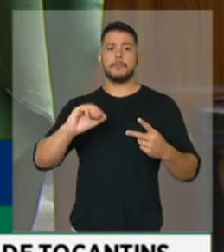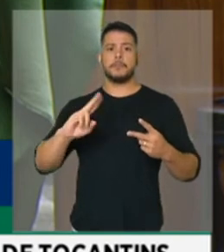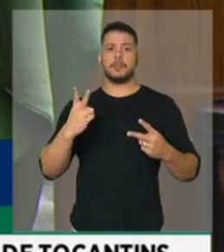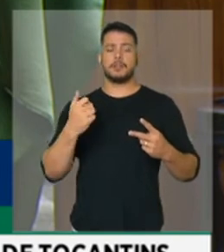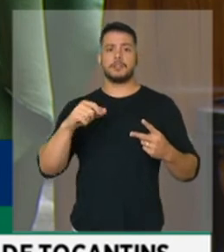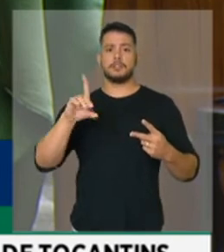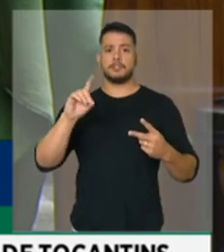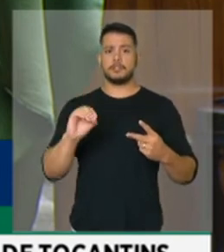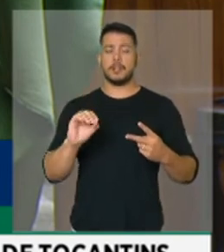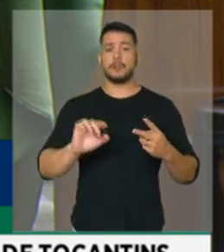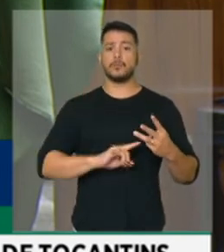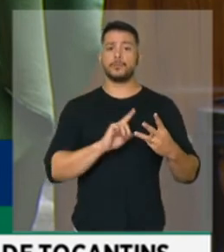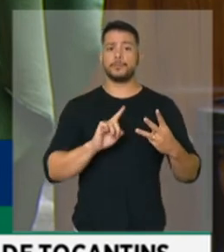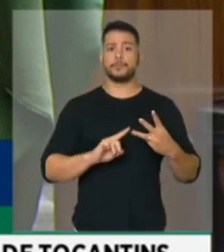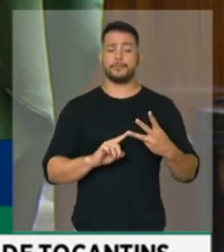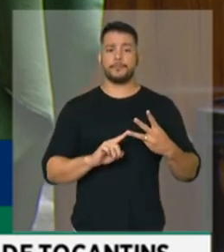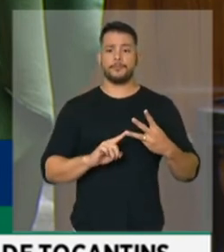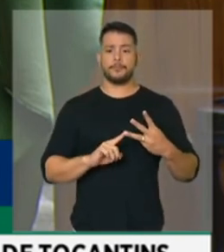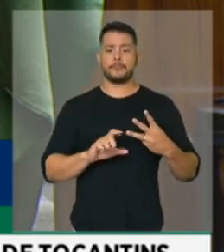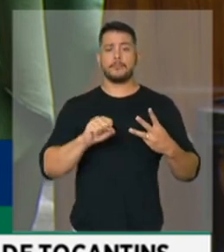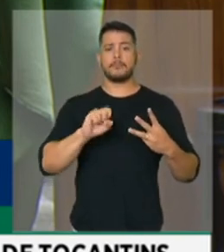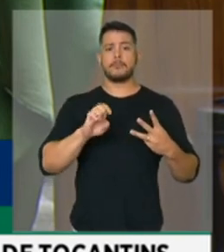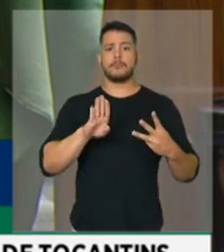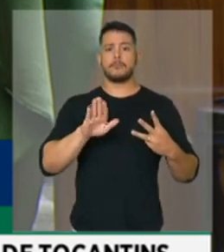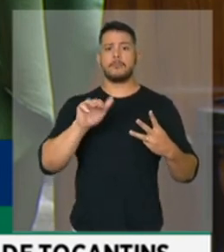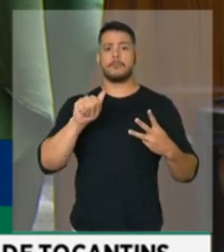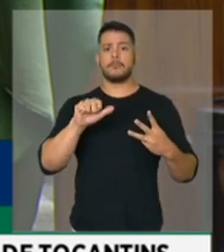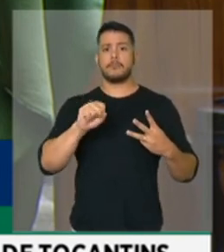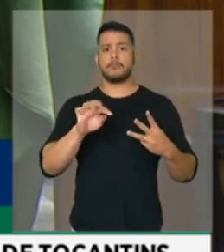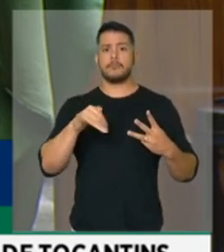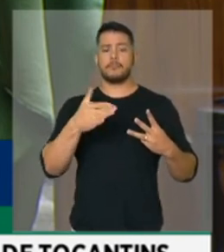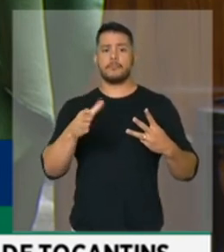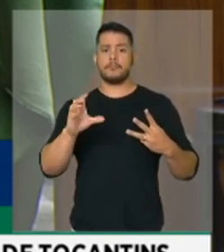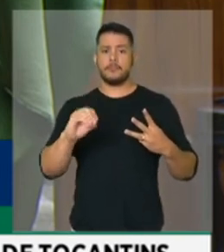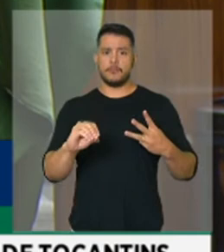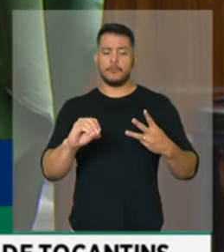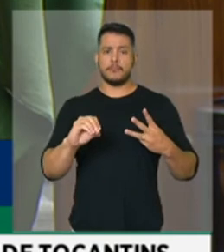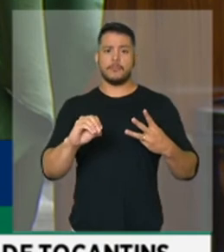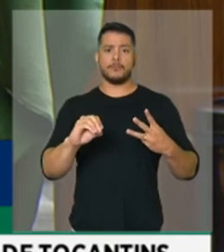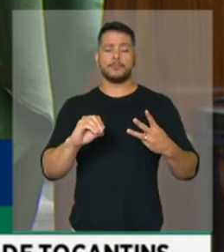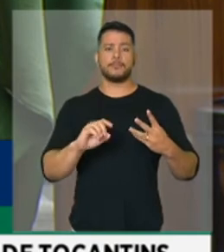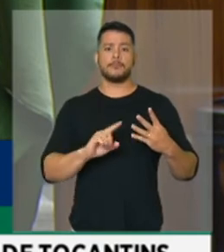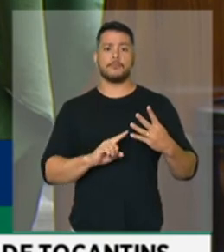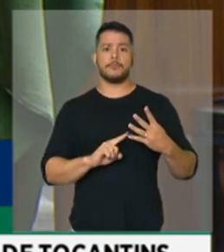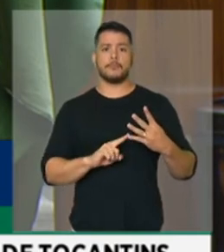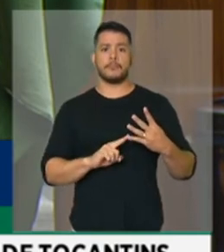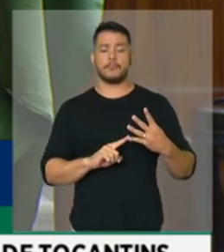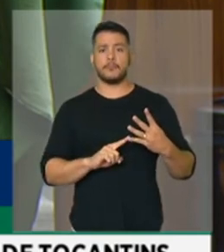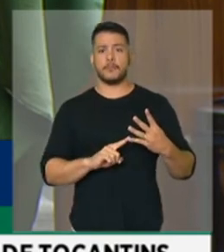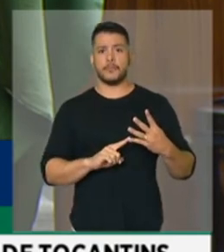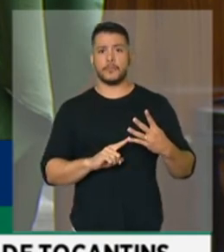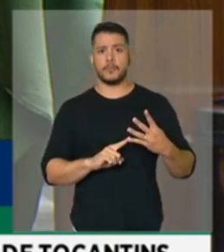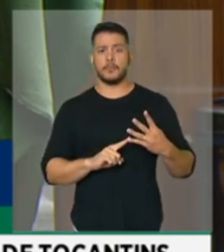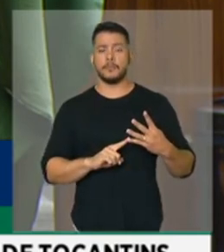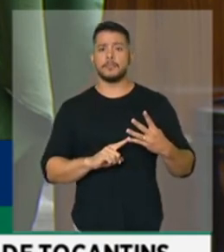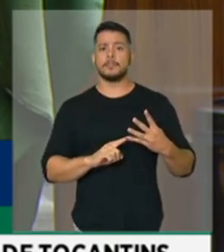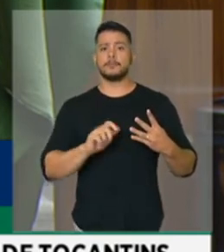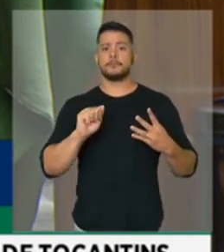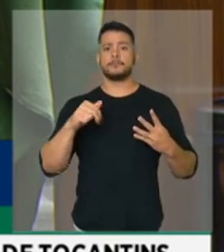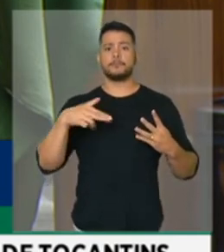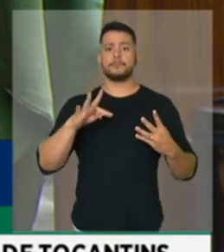do Tocantins; Sebastião Bismarck, advogado e pioneiro do Tocantins; Antônio